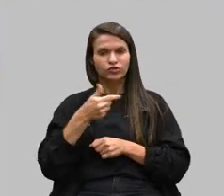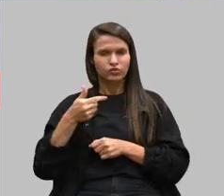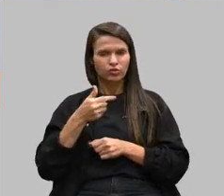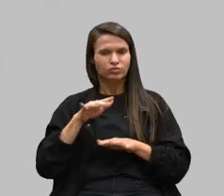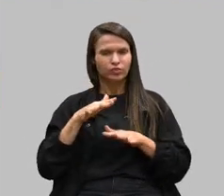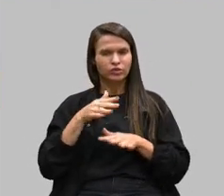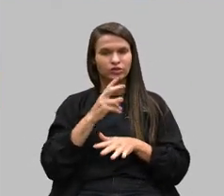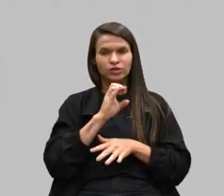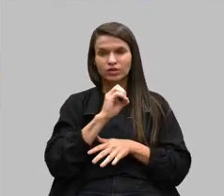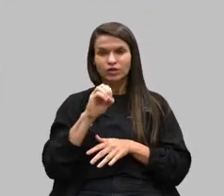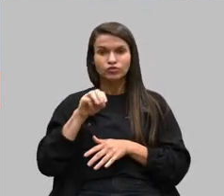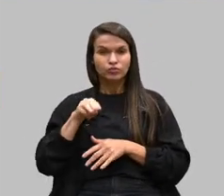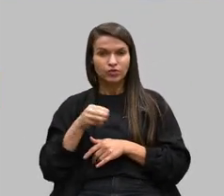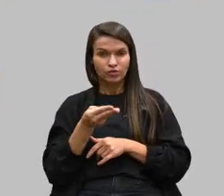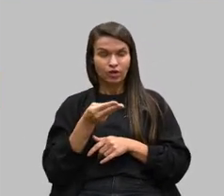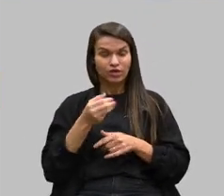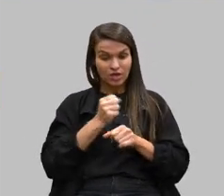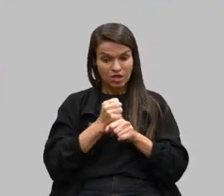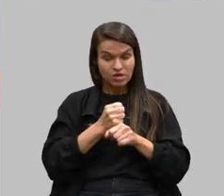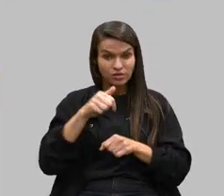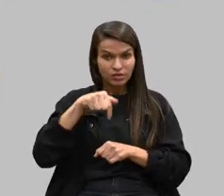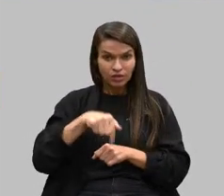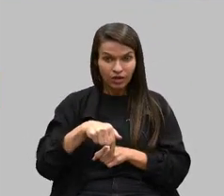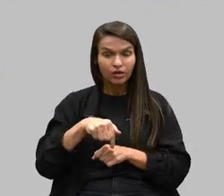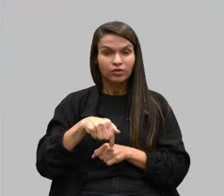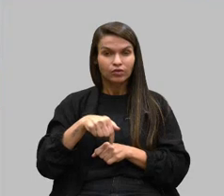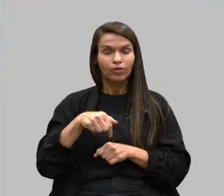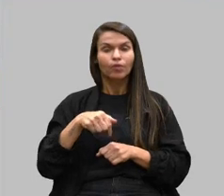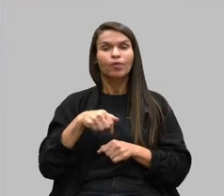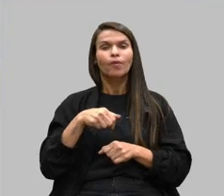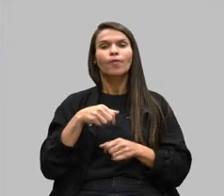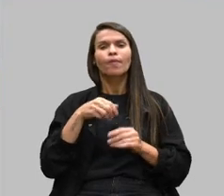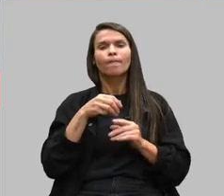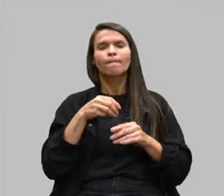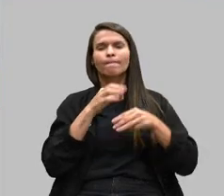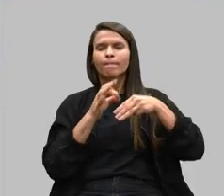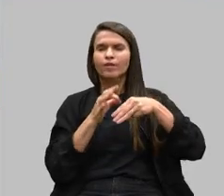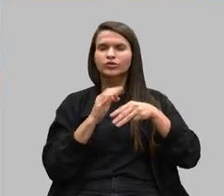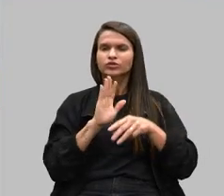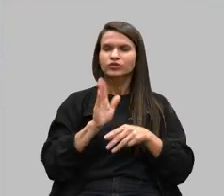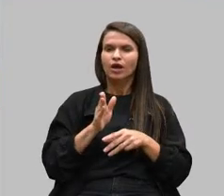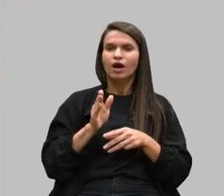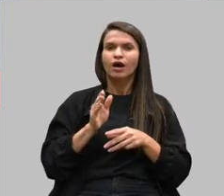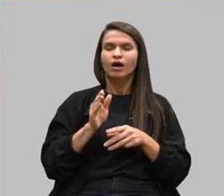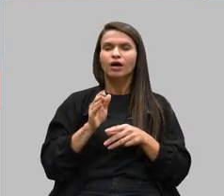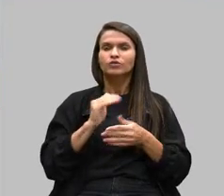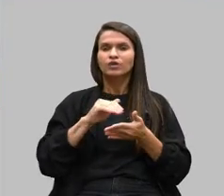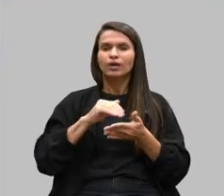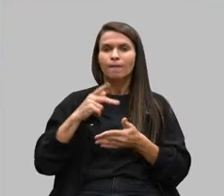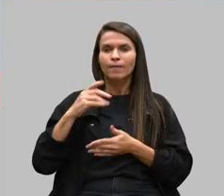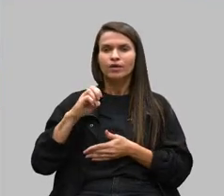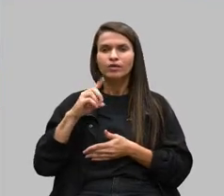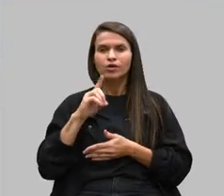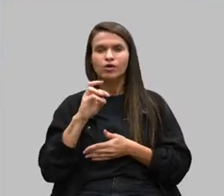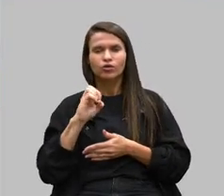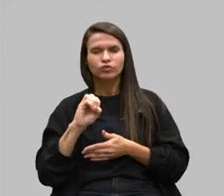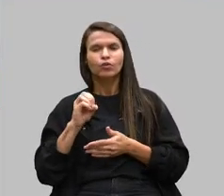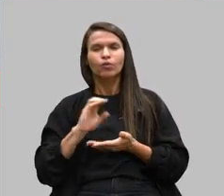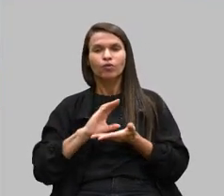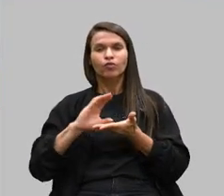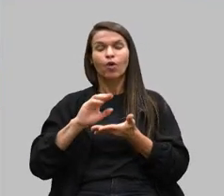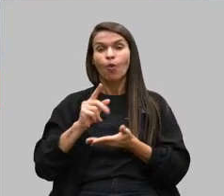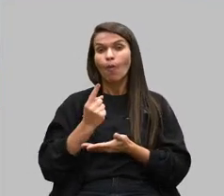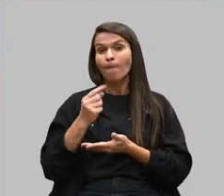500 milhões e este ano como Até o Ministro teve junto com o governador o secretário Pedro Bruno este ano vai ser investido em torno de 1 bilhão ou